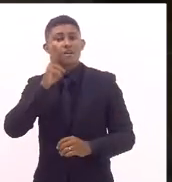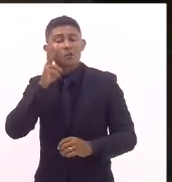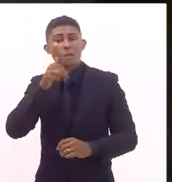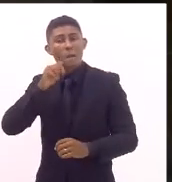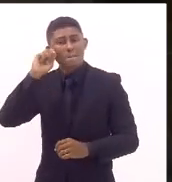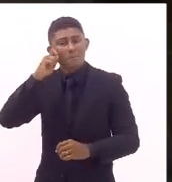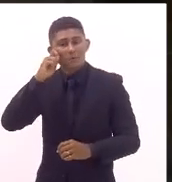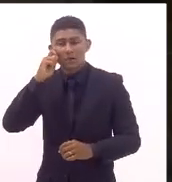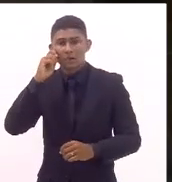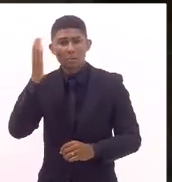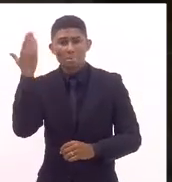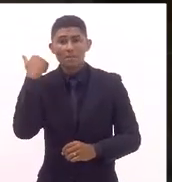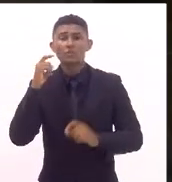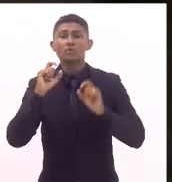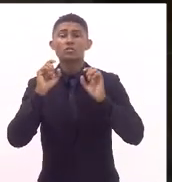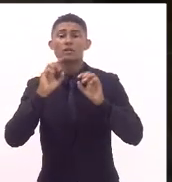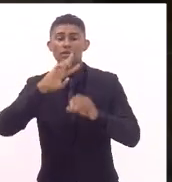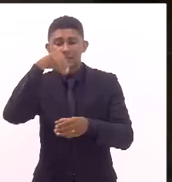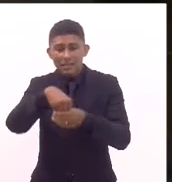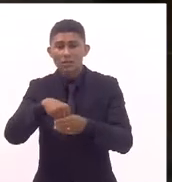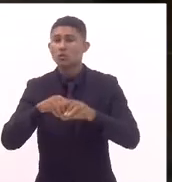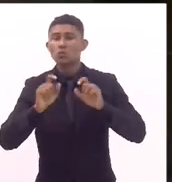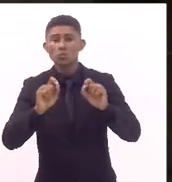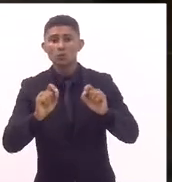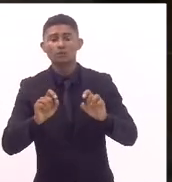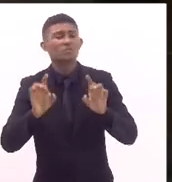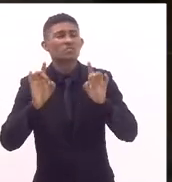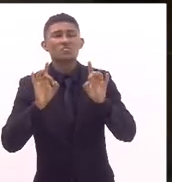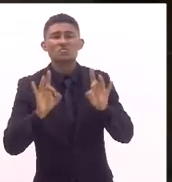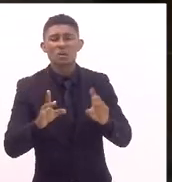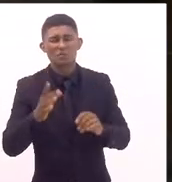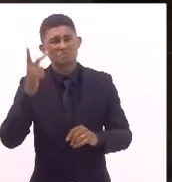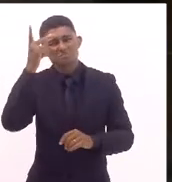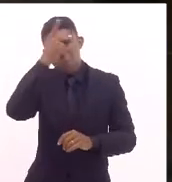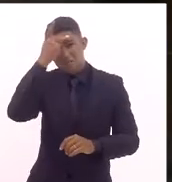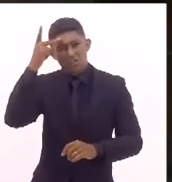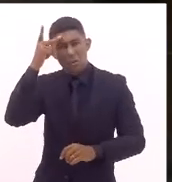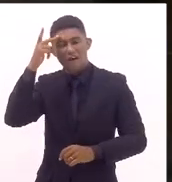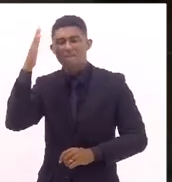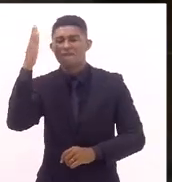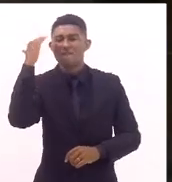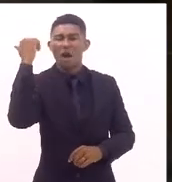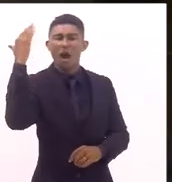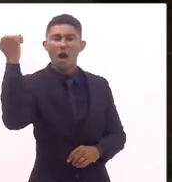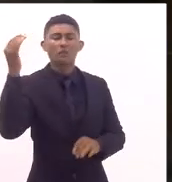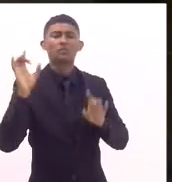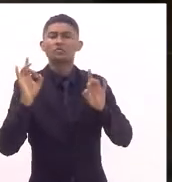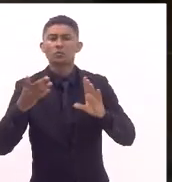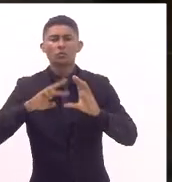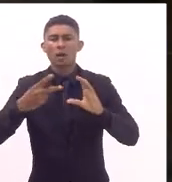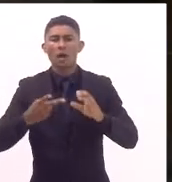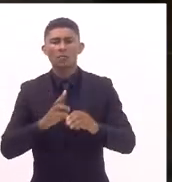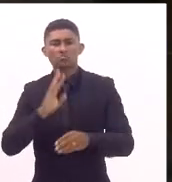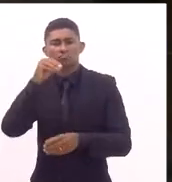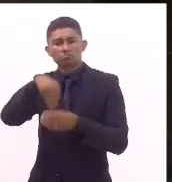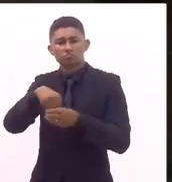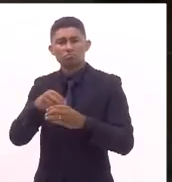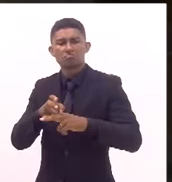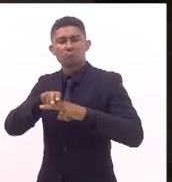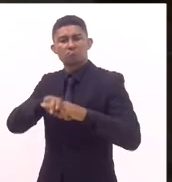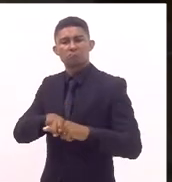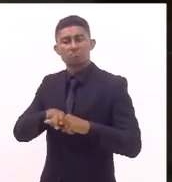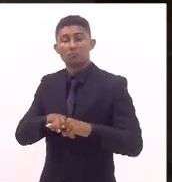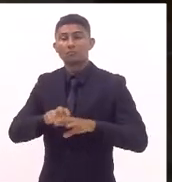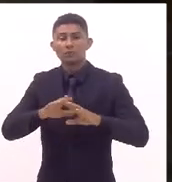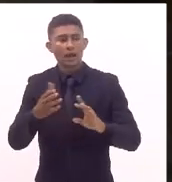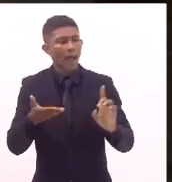só tinha um o plano filho de beltrano mulher de fulano colher de ver o outro como a Benedita